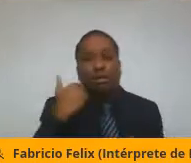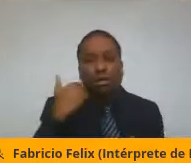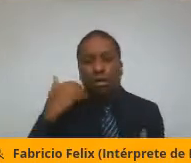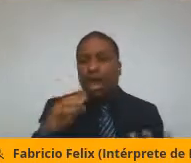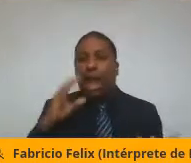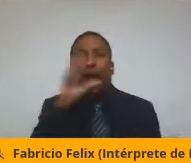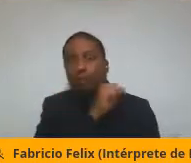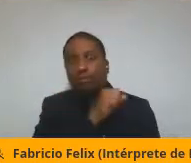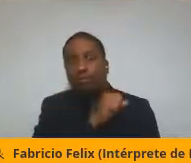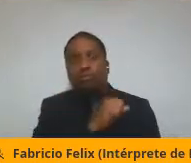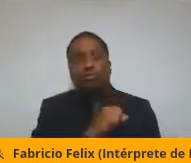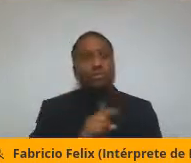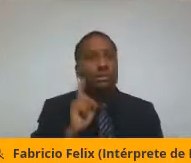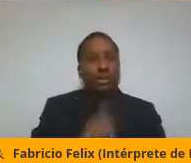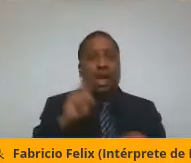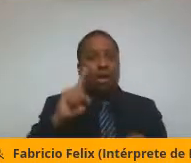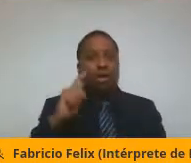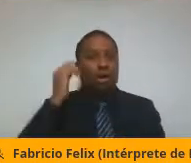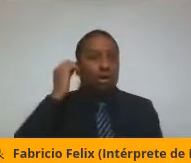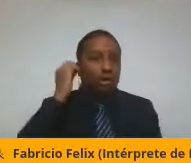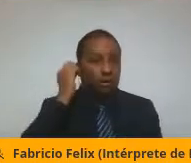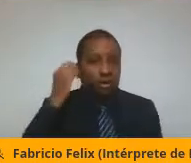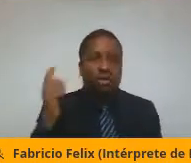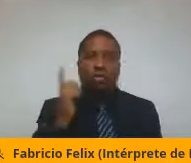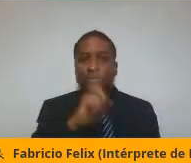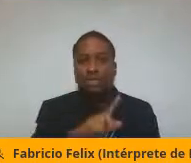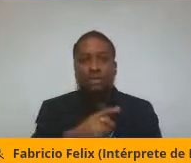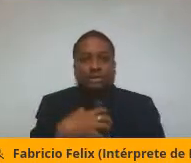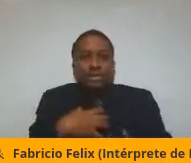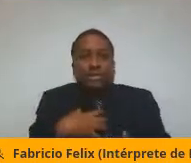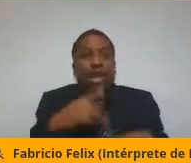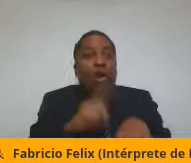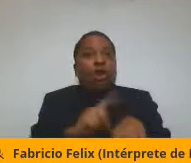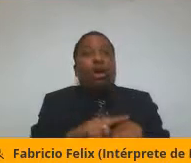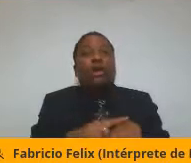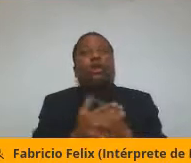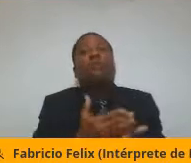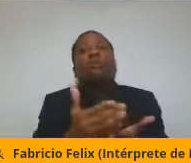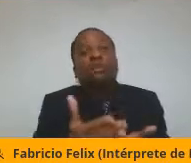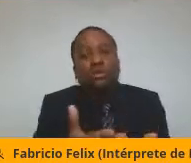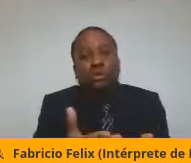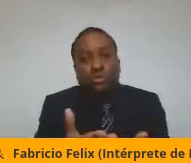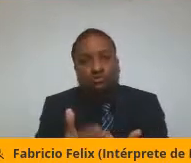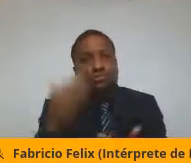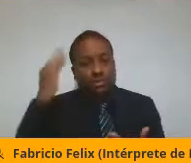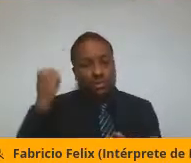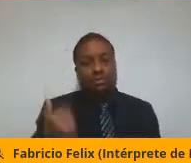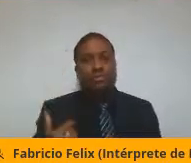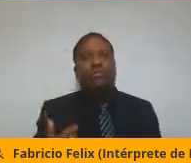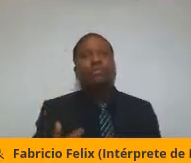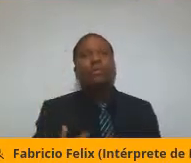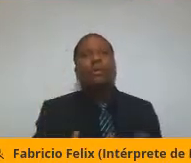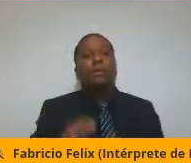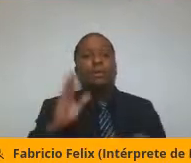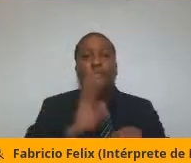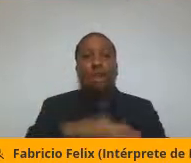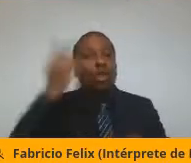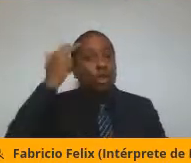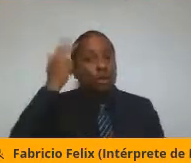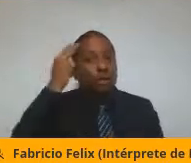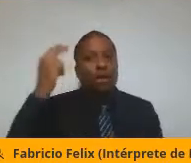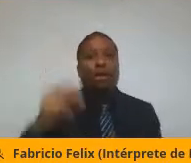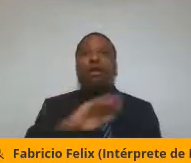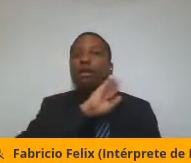abrupta. A pessoa consegue dizer a hora que começou a adoecer. O quadro clínico mais comum é febre baixa,